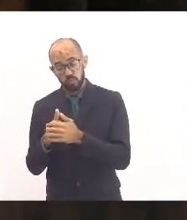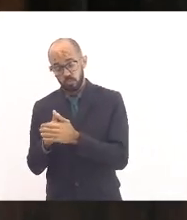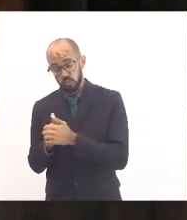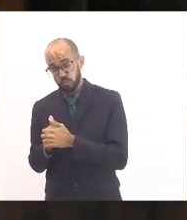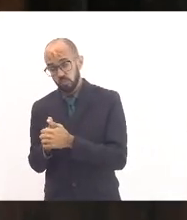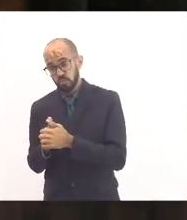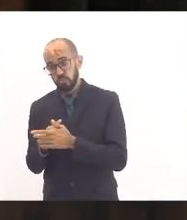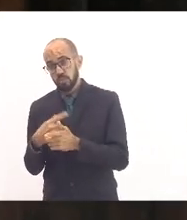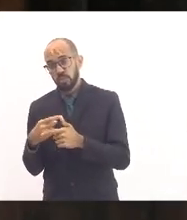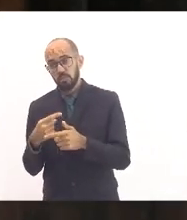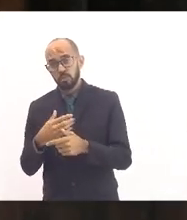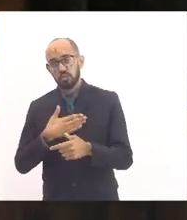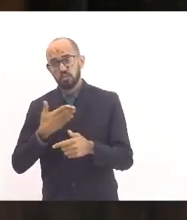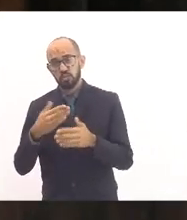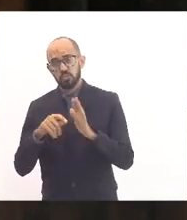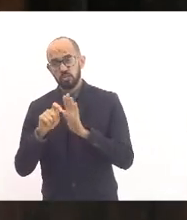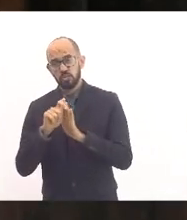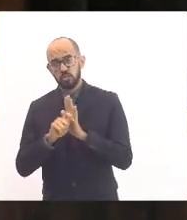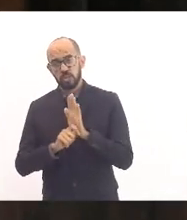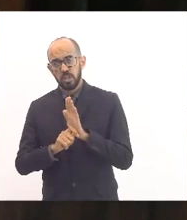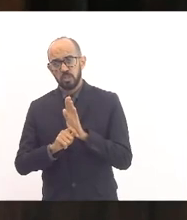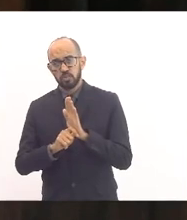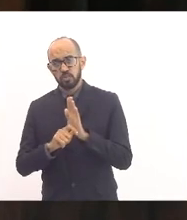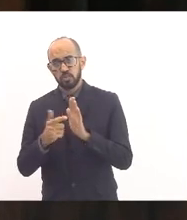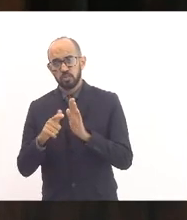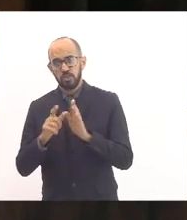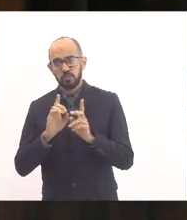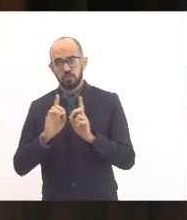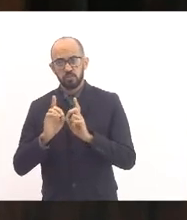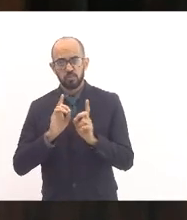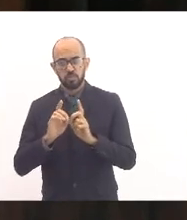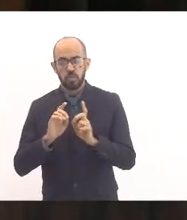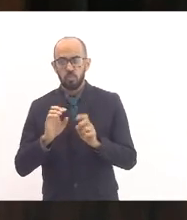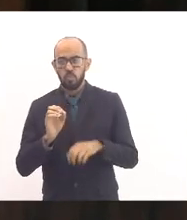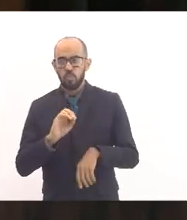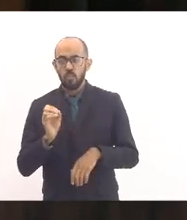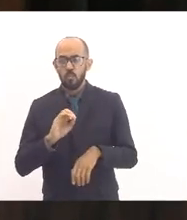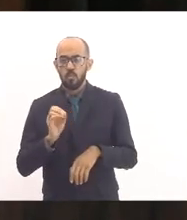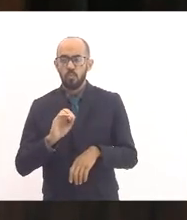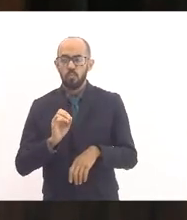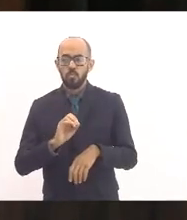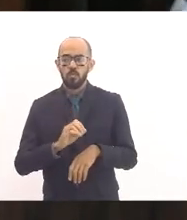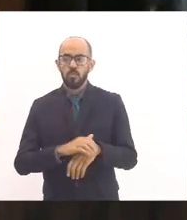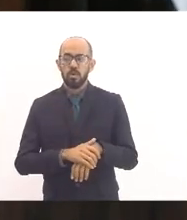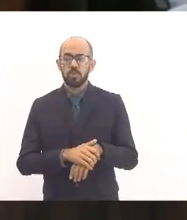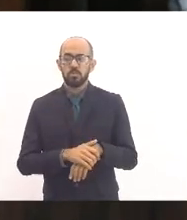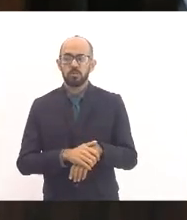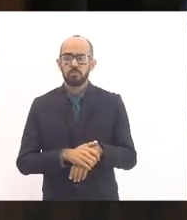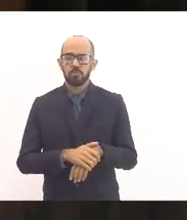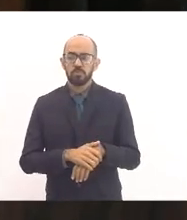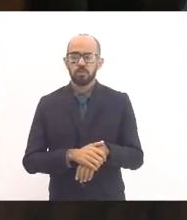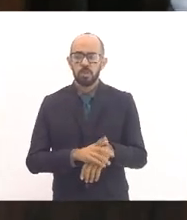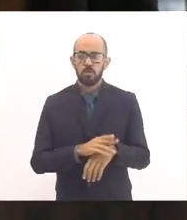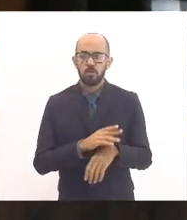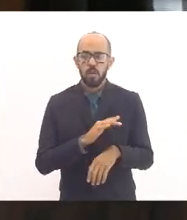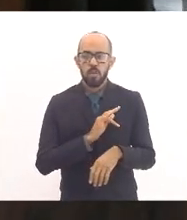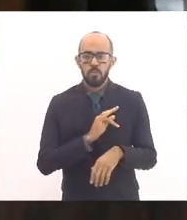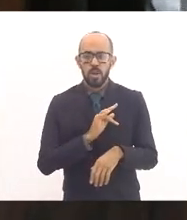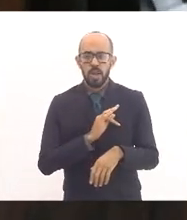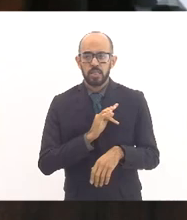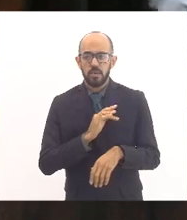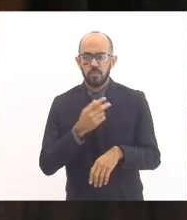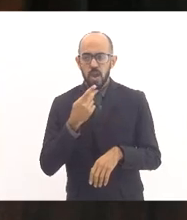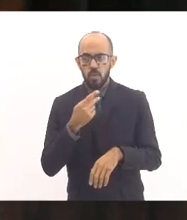surpreendeu o contexto sem nenhuma discussão nenhum diálogo em uma antecipação e como a deputada Martha Rocha